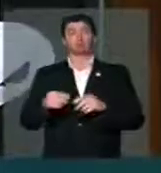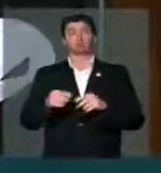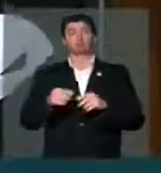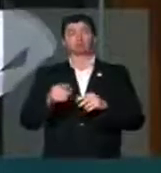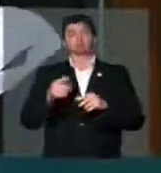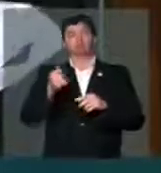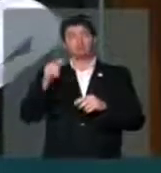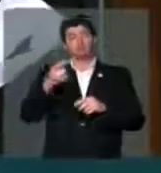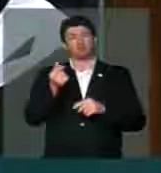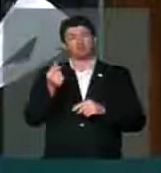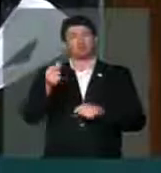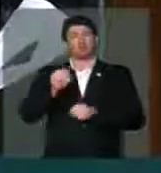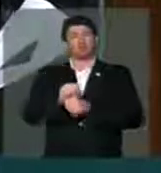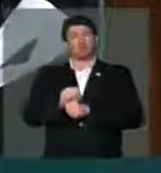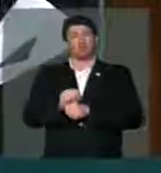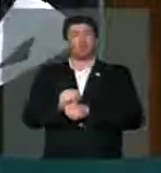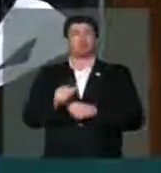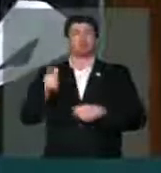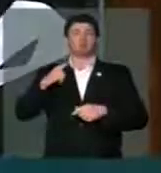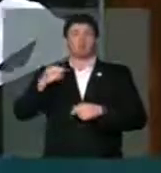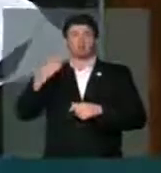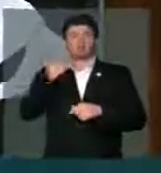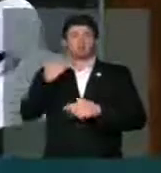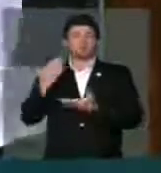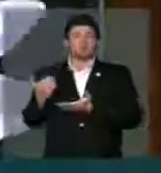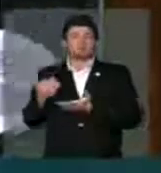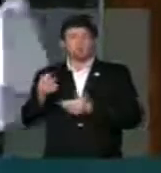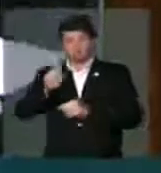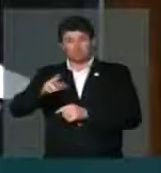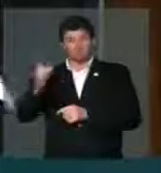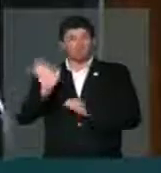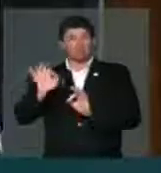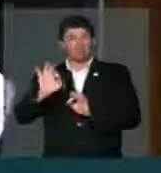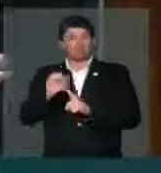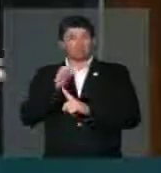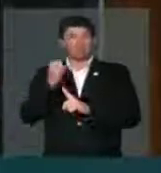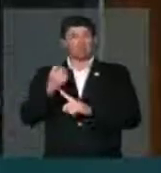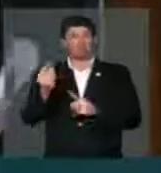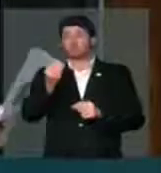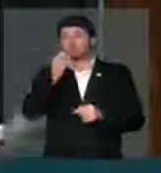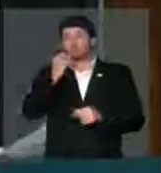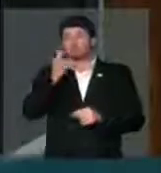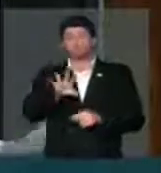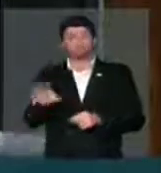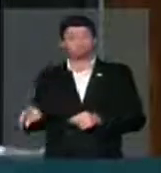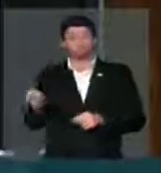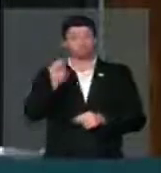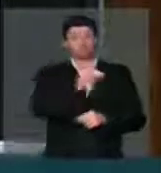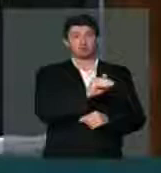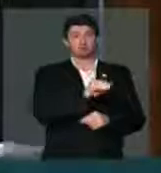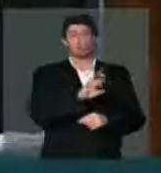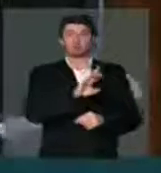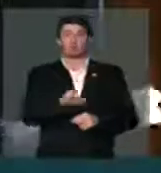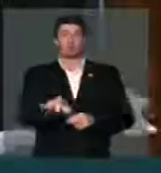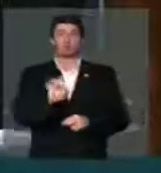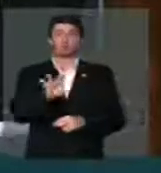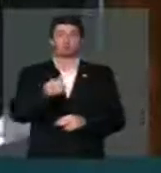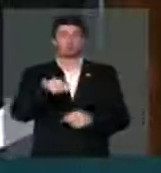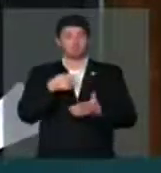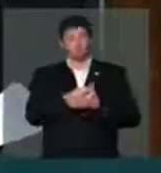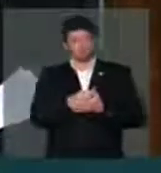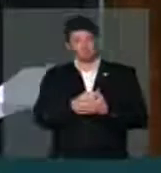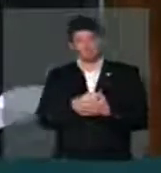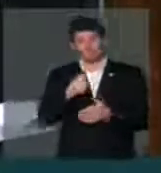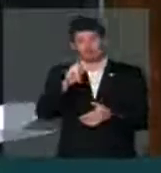barato que o sistema bancário tem, que não tem nenhuma serventia para a sociedade, que poderia ser aplicado não só na questão do pagamento